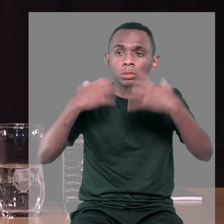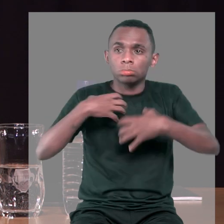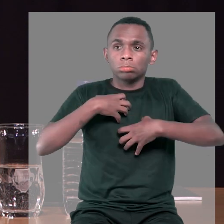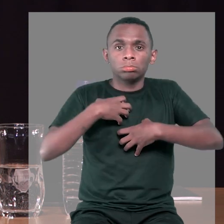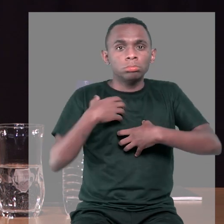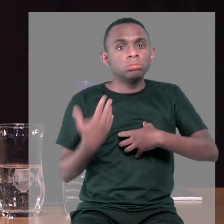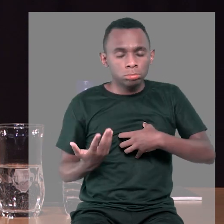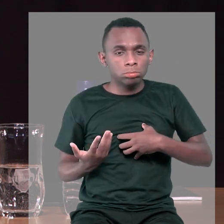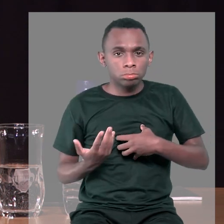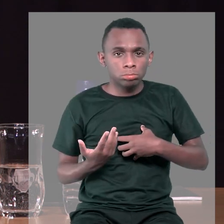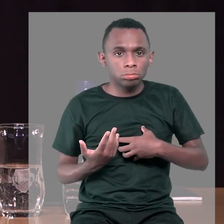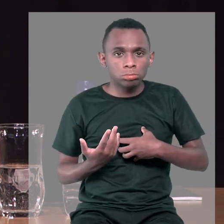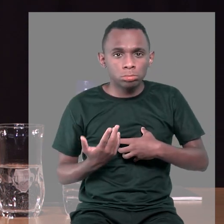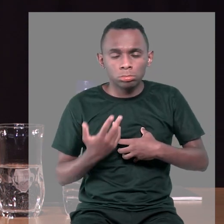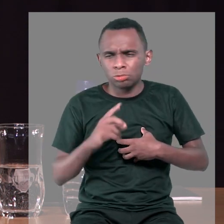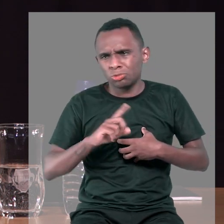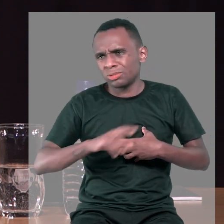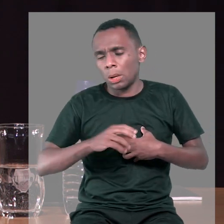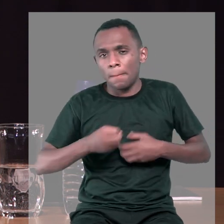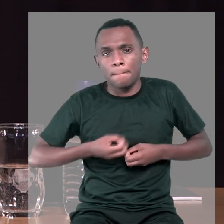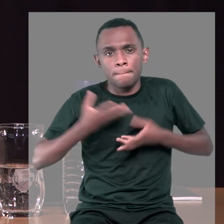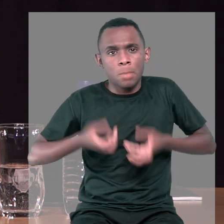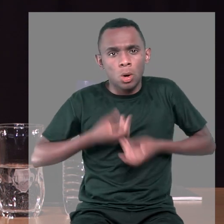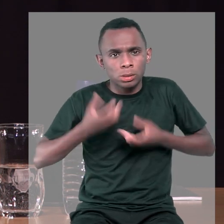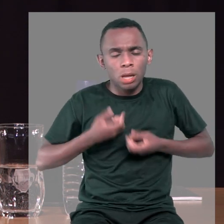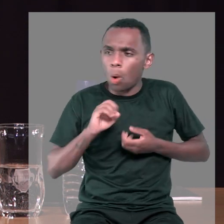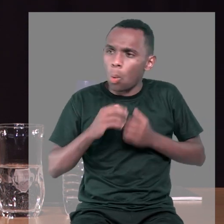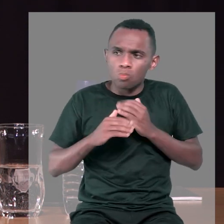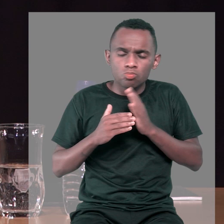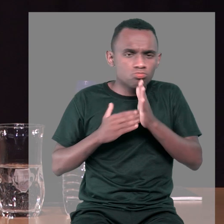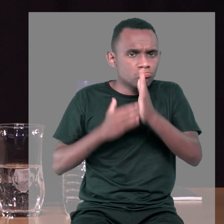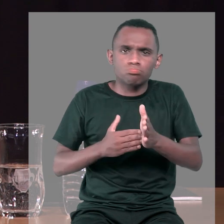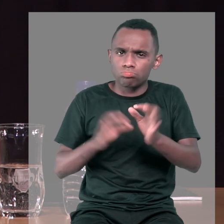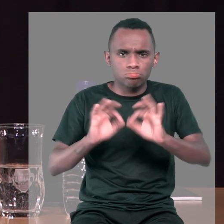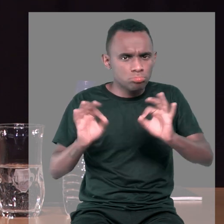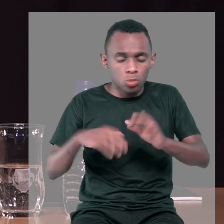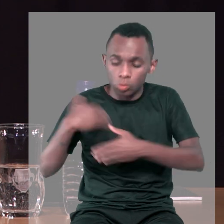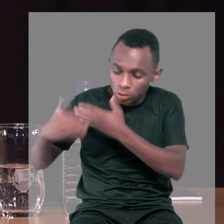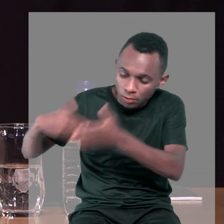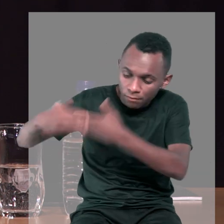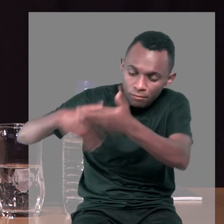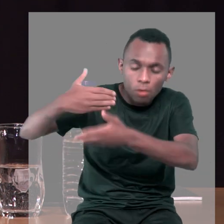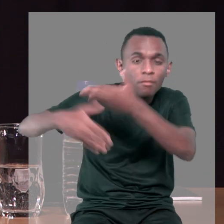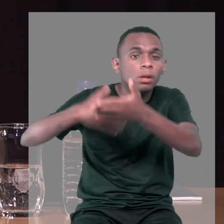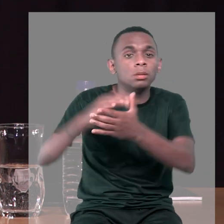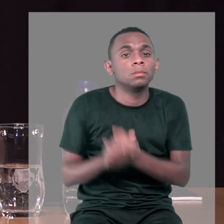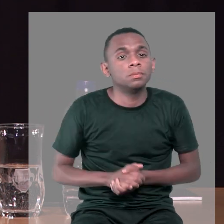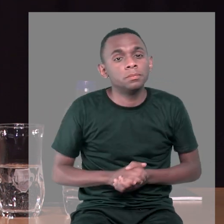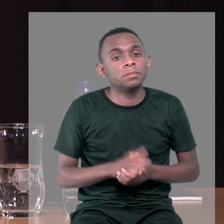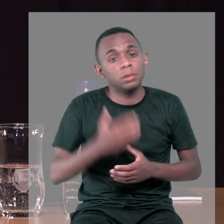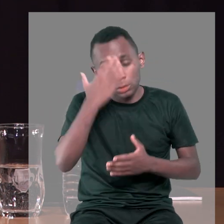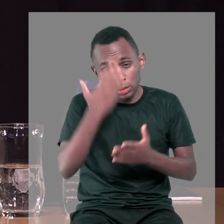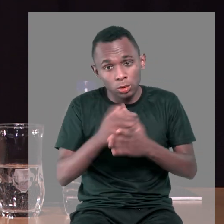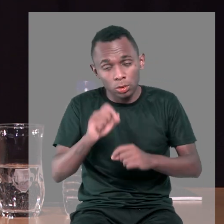são testemunho de uma certa estupefação que este argumento produz e que coloca diante de nós